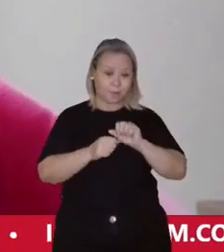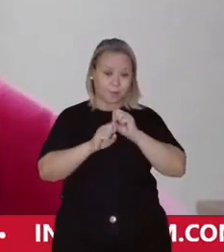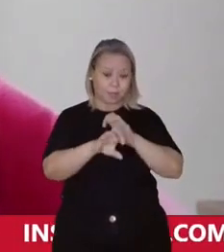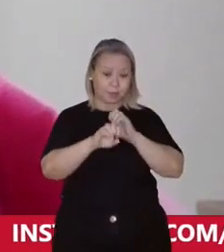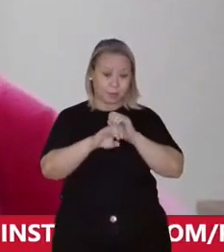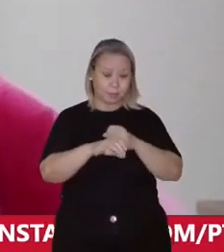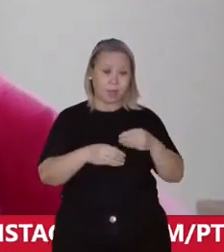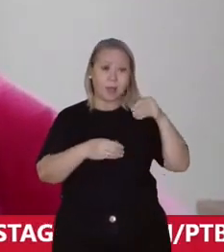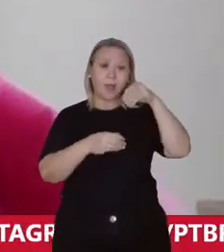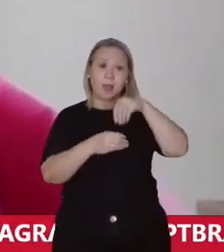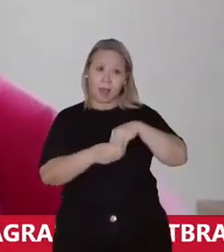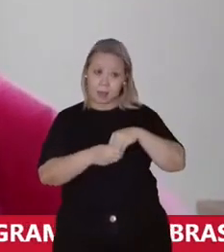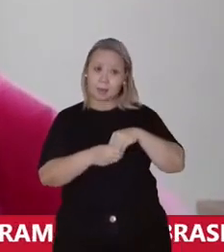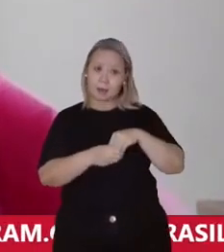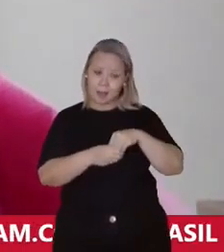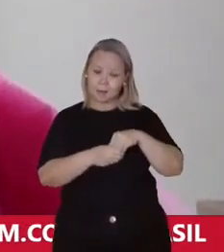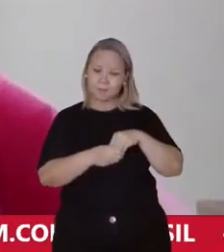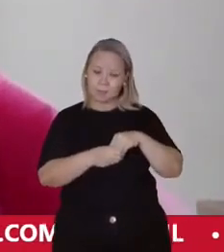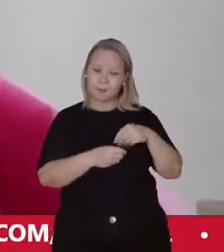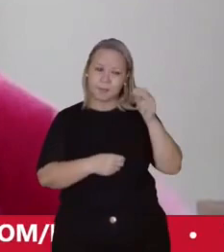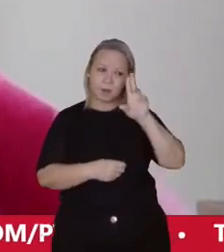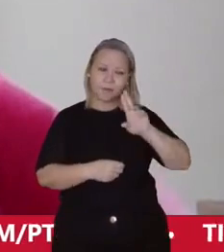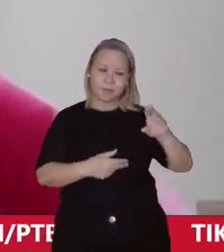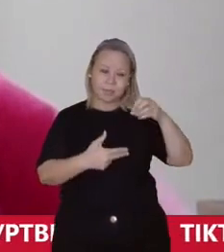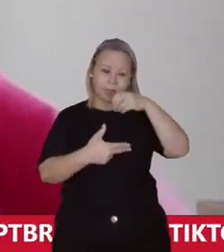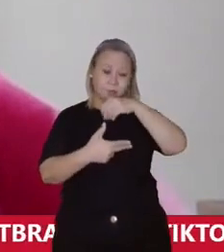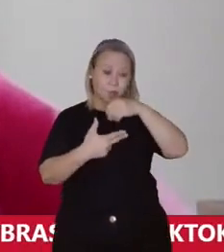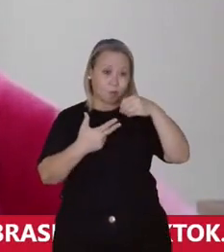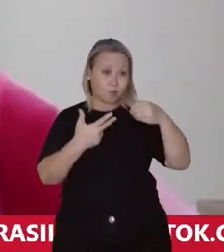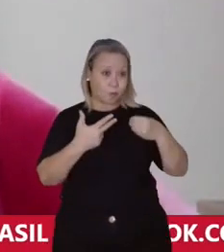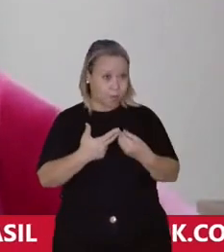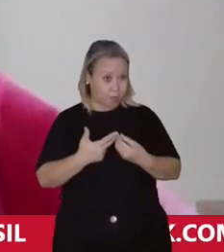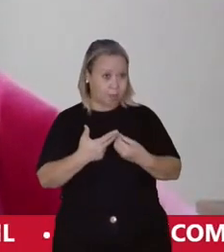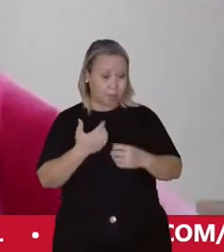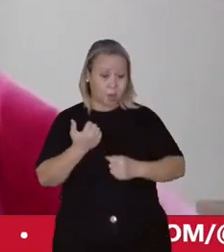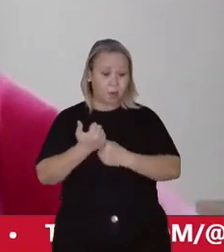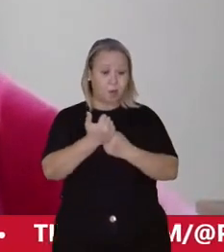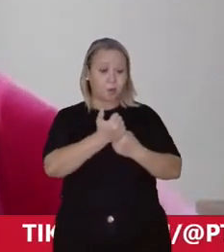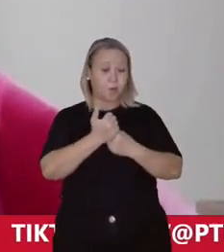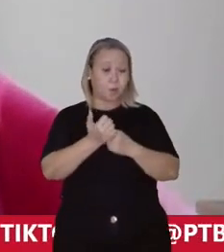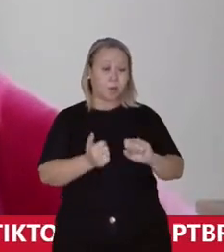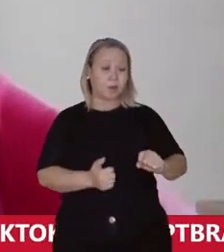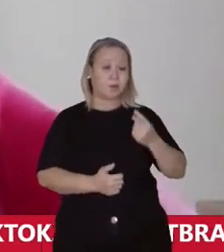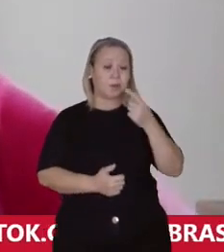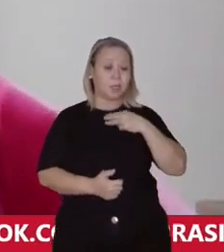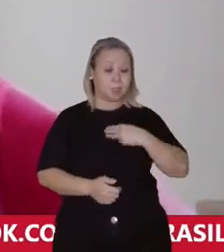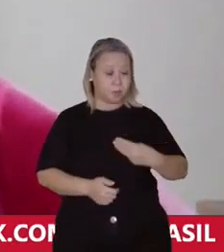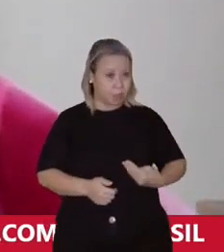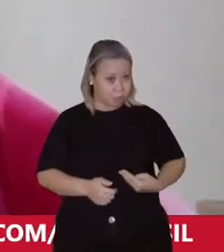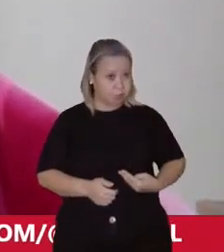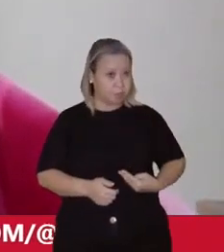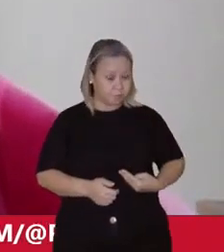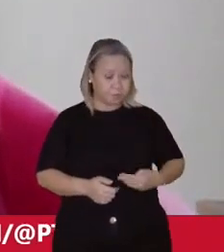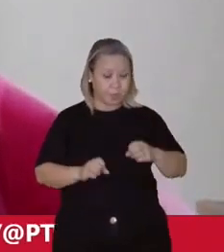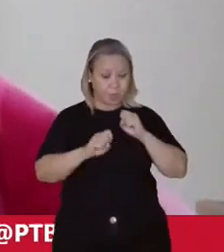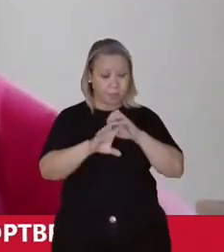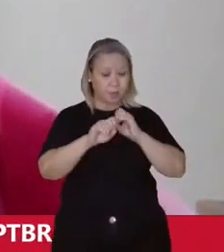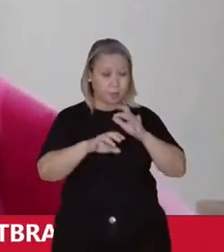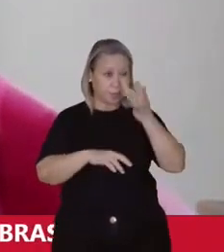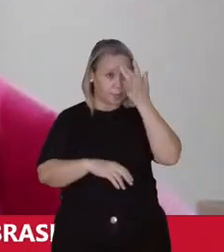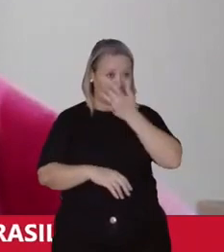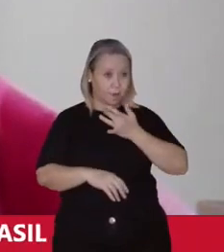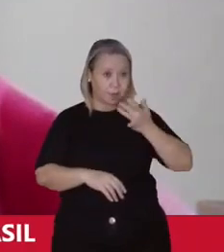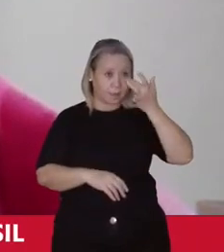com o Enem, que foi melhorado nos governos do PT, com grande apoio do nosso ex-ministro da Educação, Fernando Haddad, que entraram